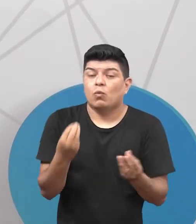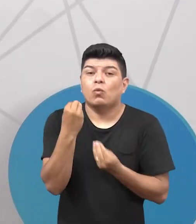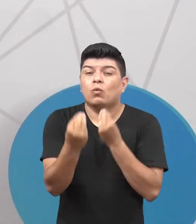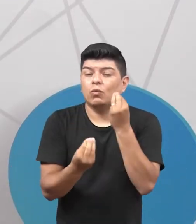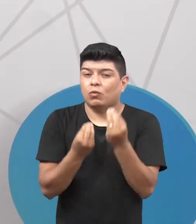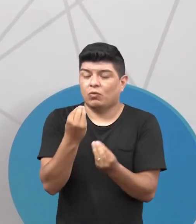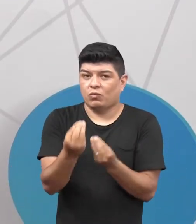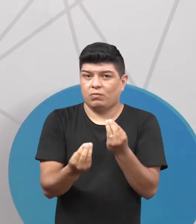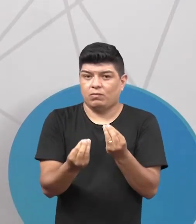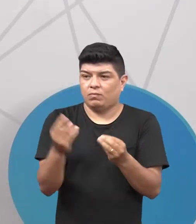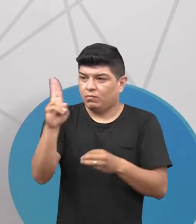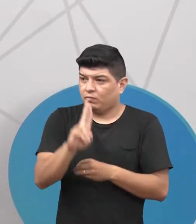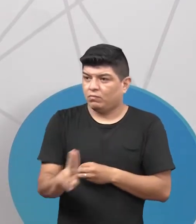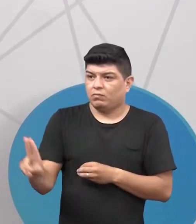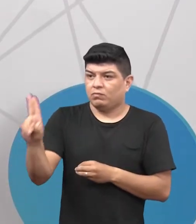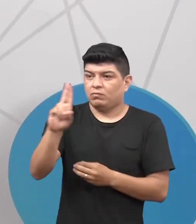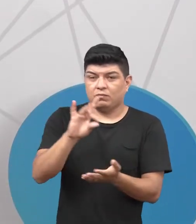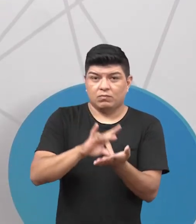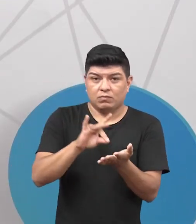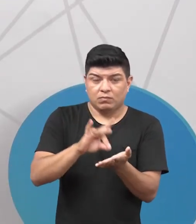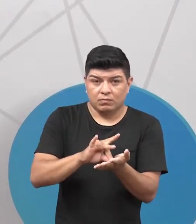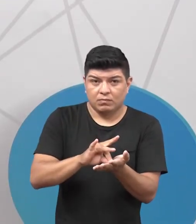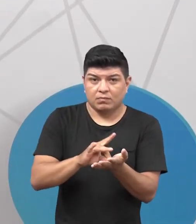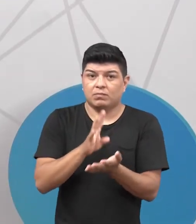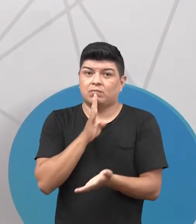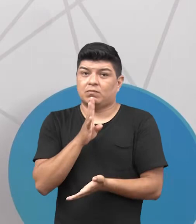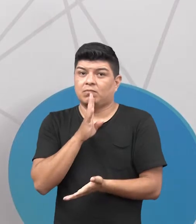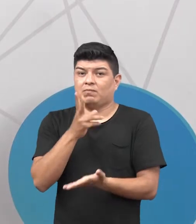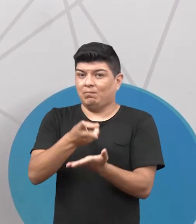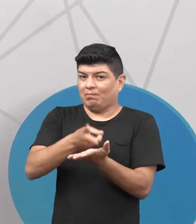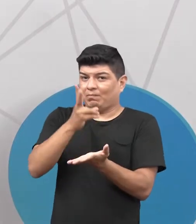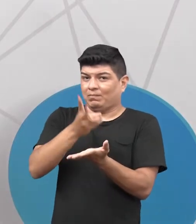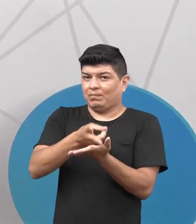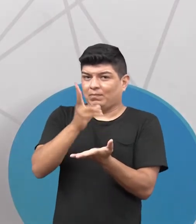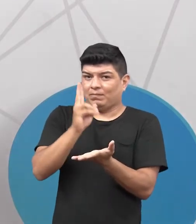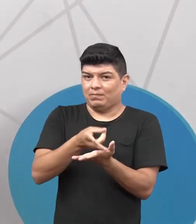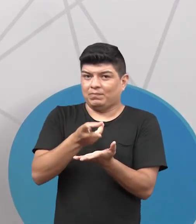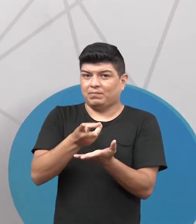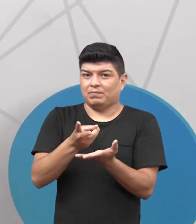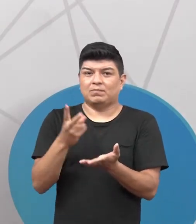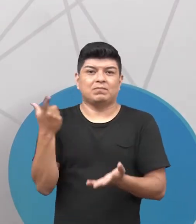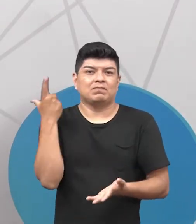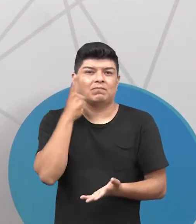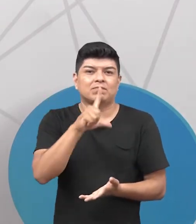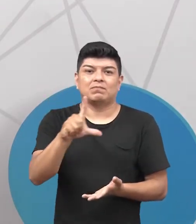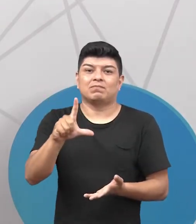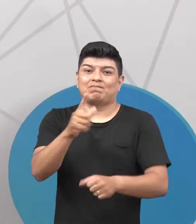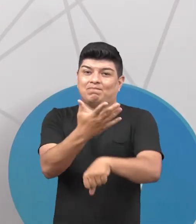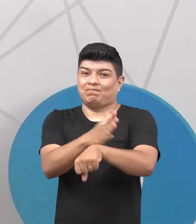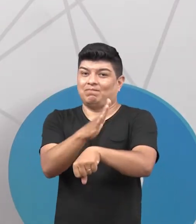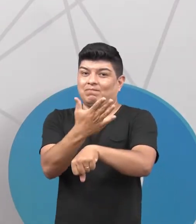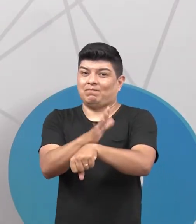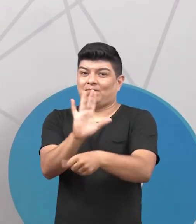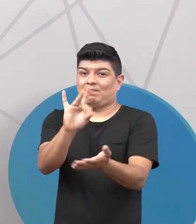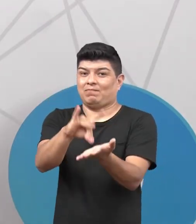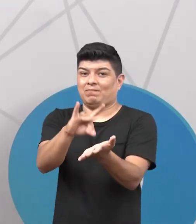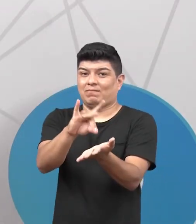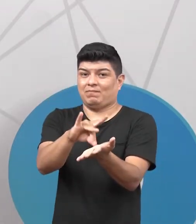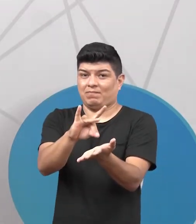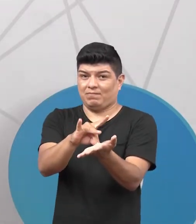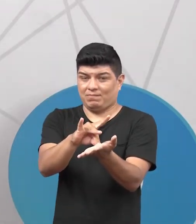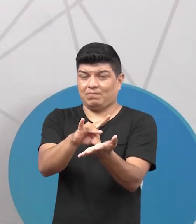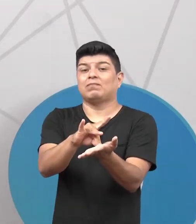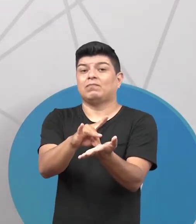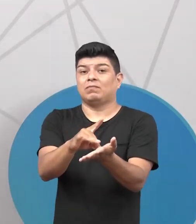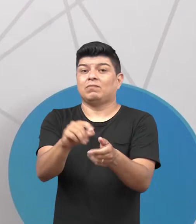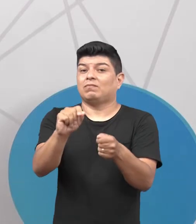que partir do uso da razão para poder conhecer sempre mais, para que a gente consiga praticar as virtudes. Praticando